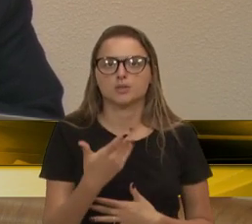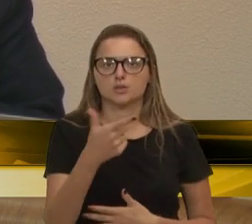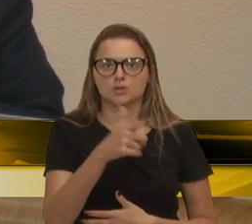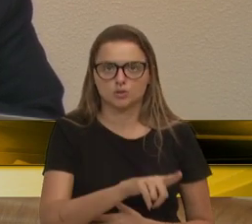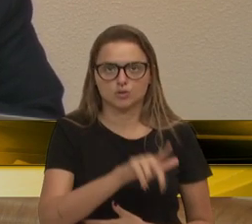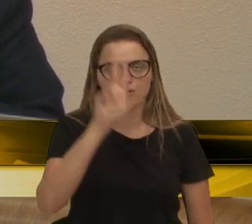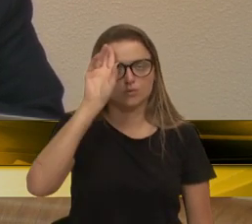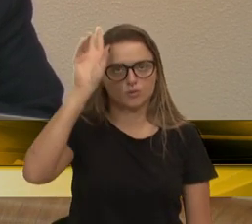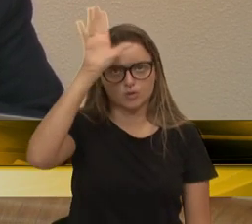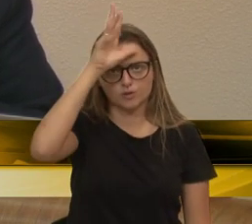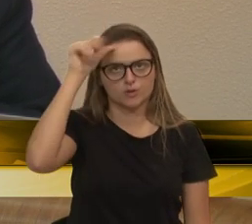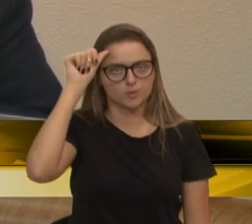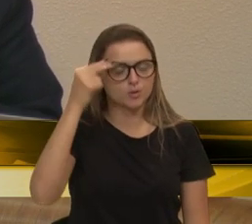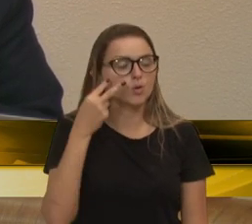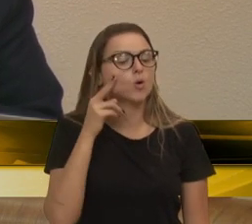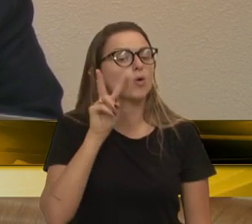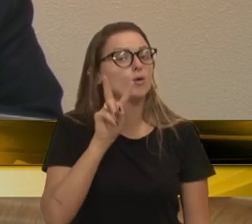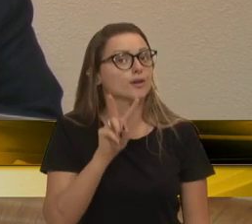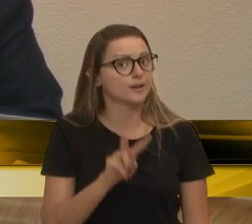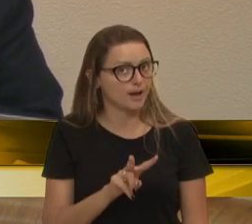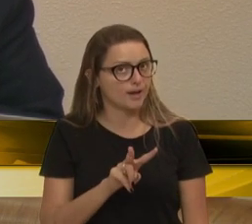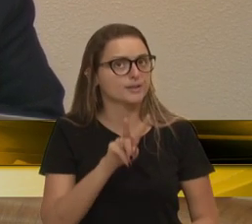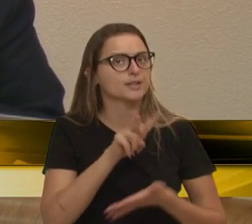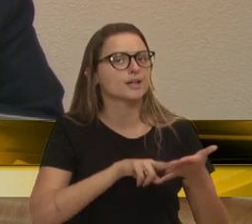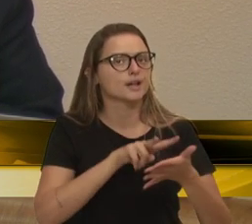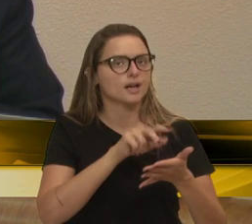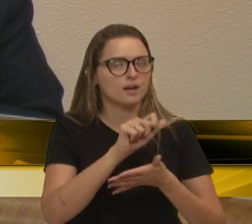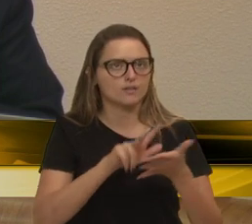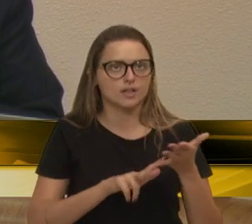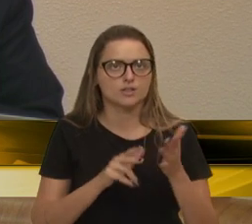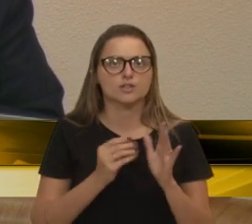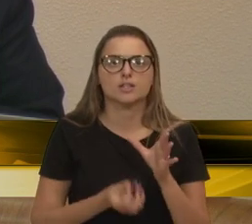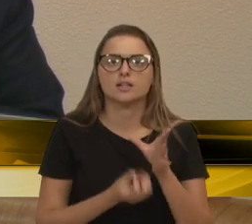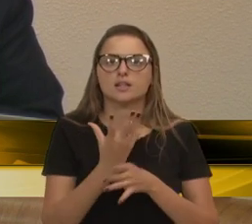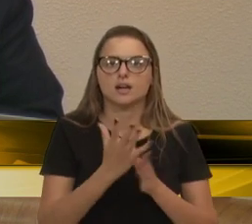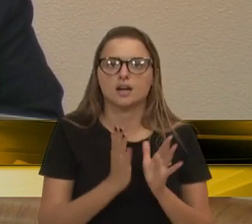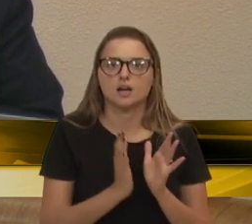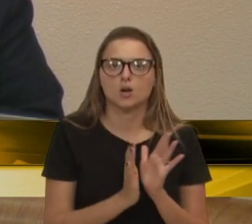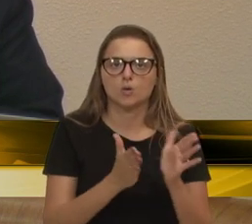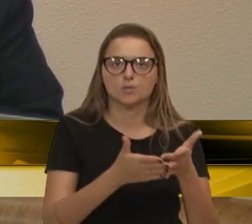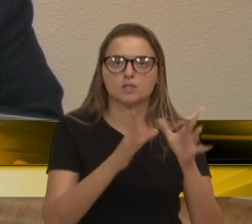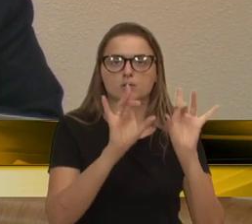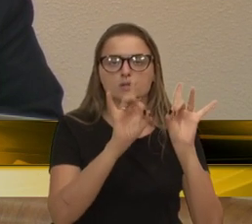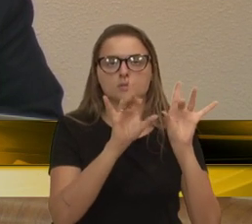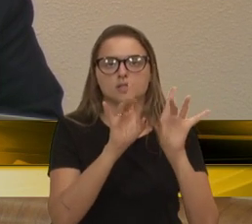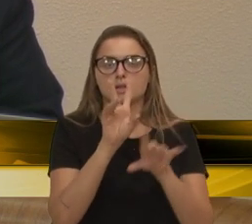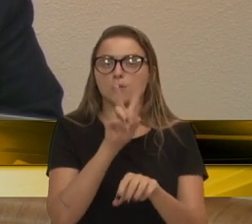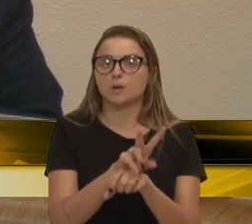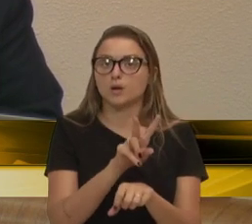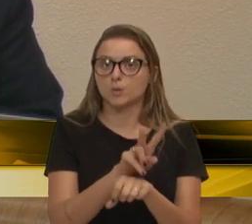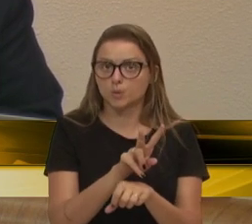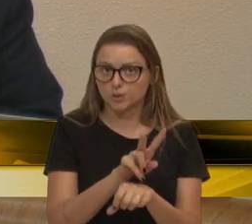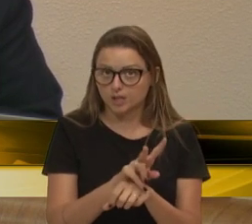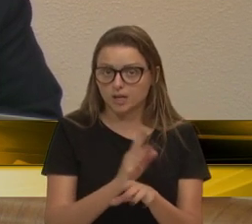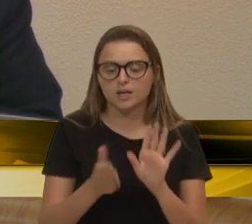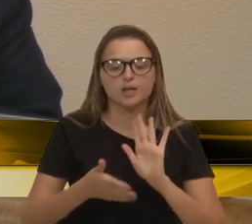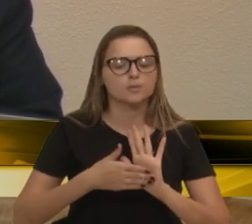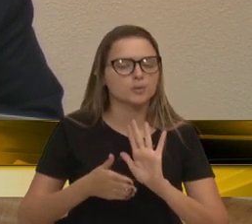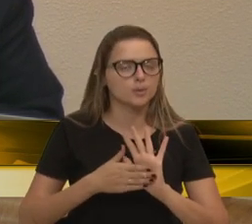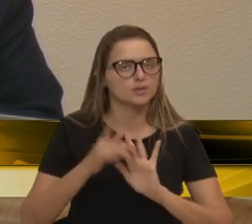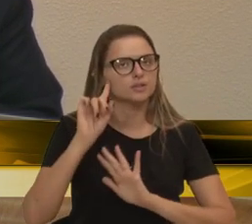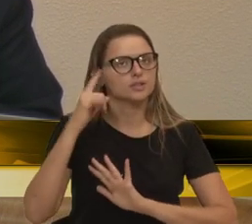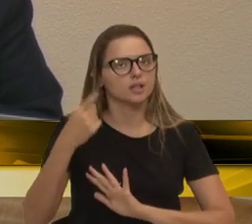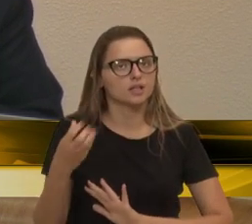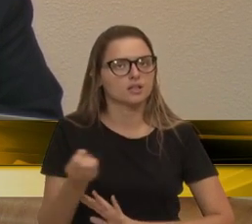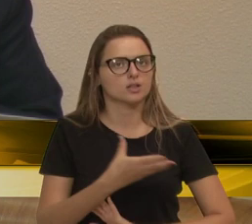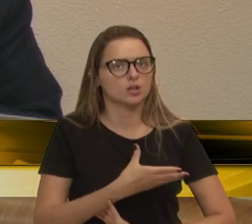prefeito avaliasse a pertinência e necessidade de criar comissão especial temporária para cuidar do caso e propor alternativas